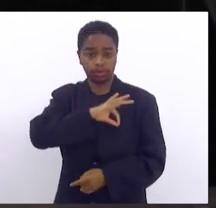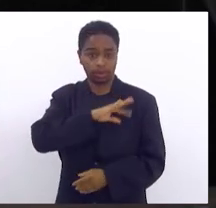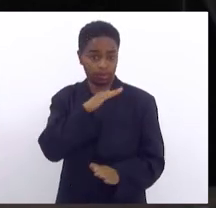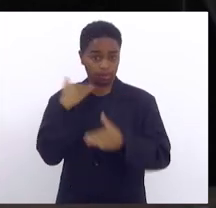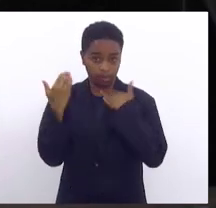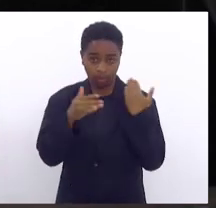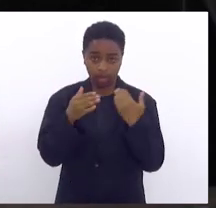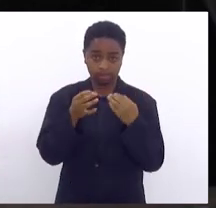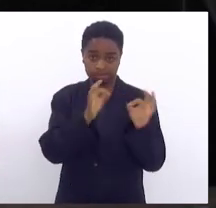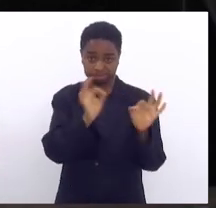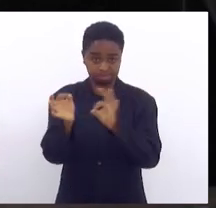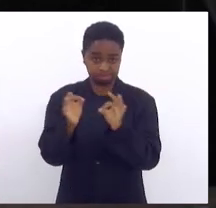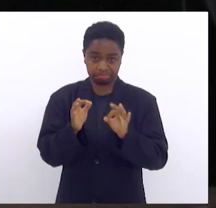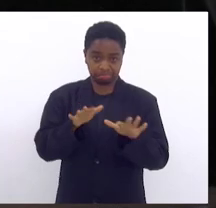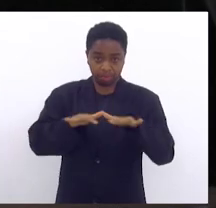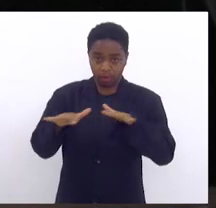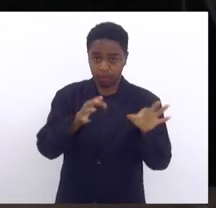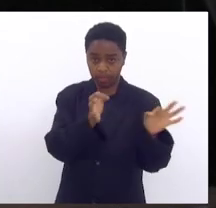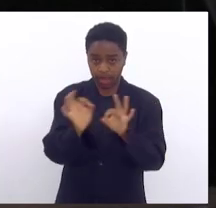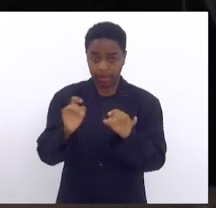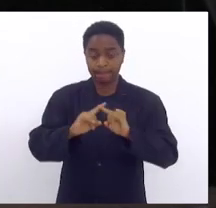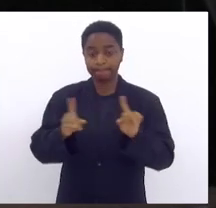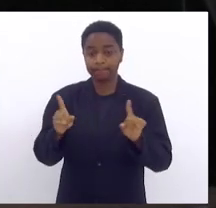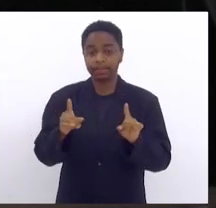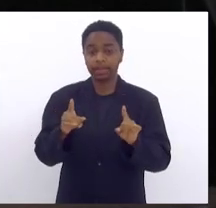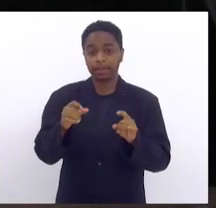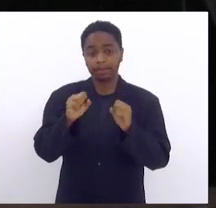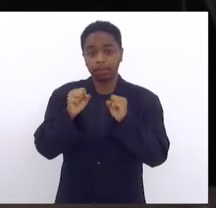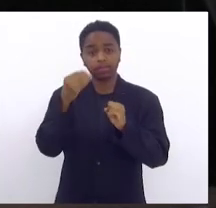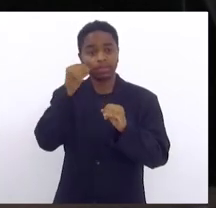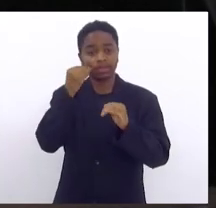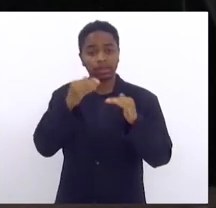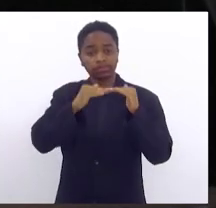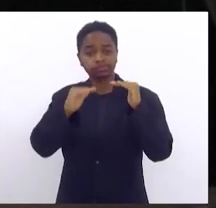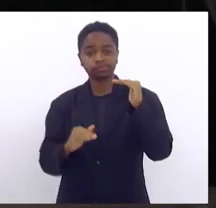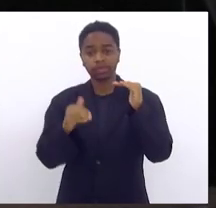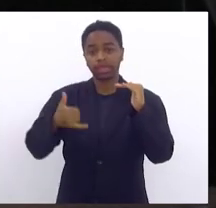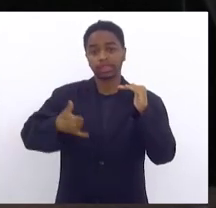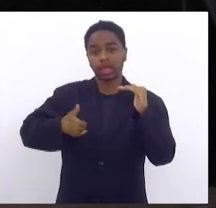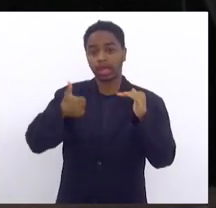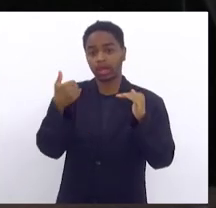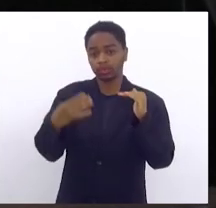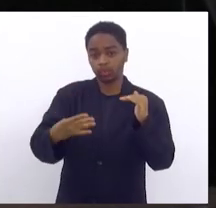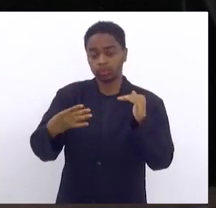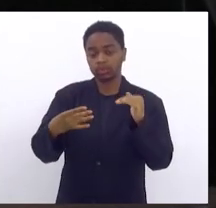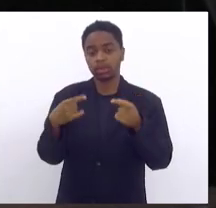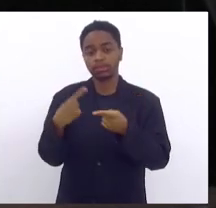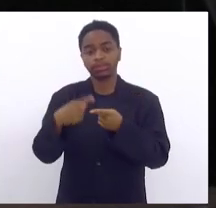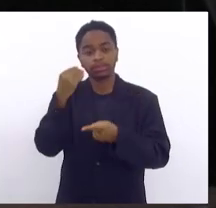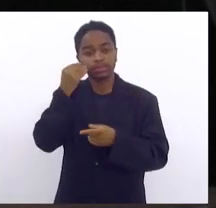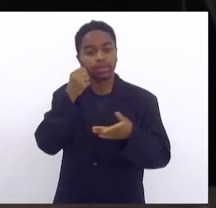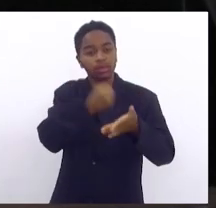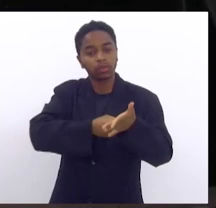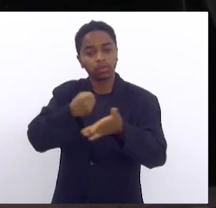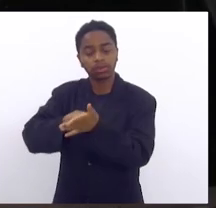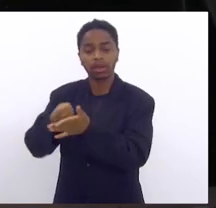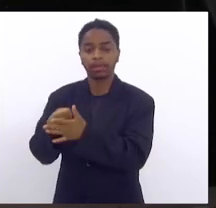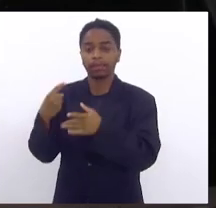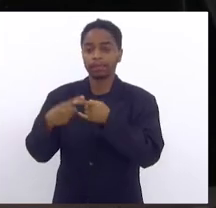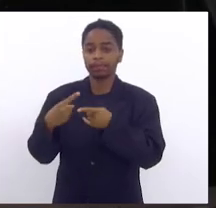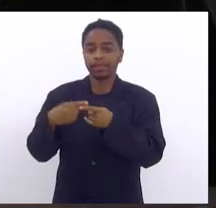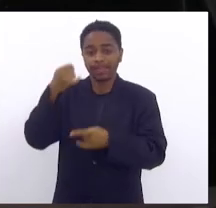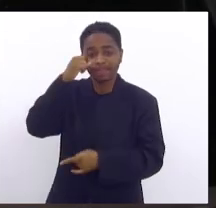eu não vou entrar nesse mérito. Vamos tentar colocar 14 anos, pelo menos. Vamos tentar lutar para que nós não